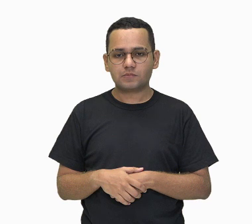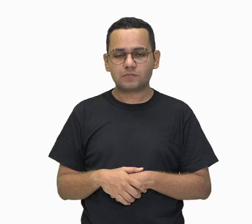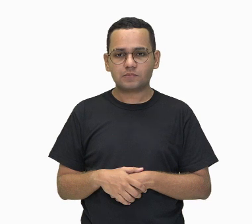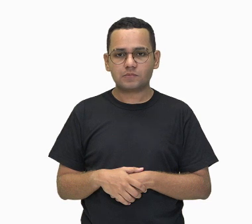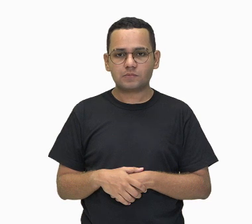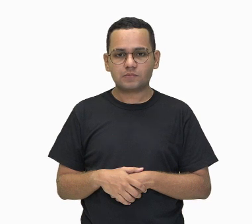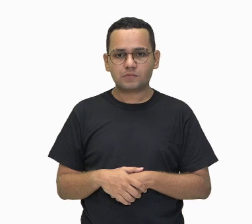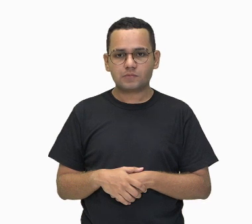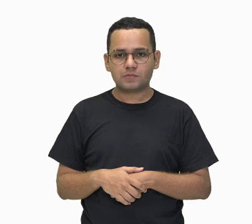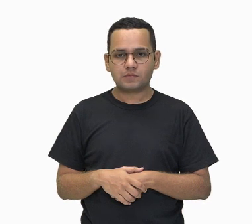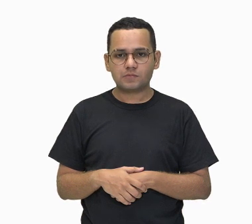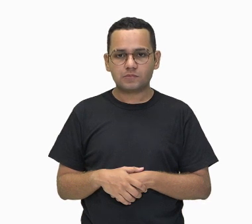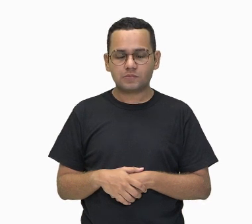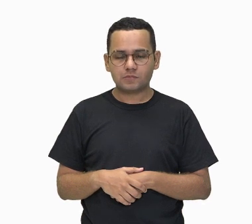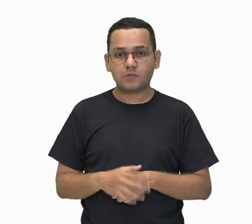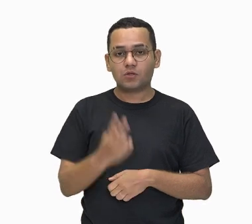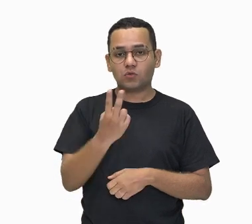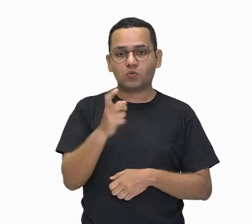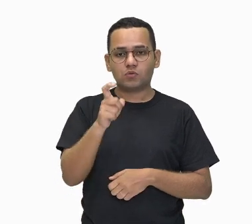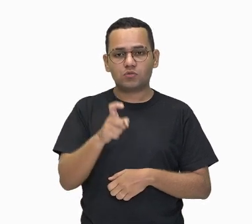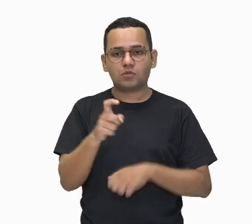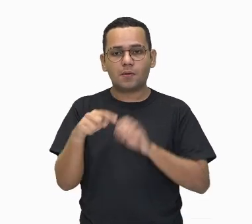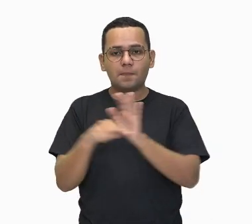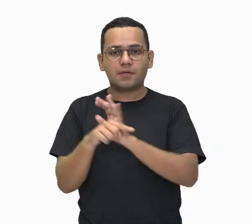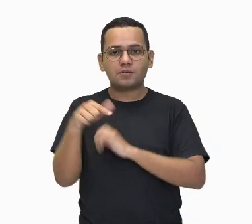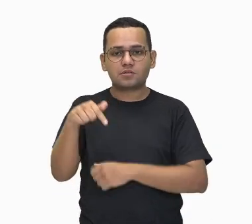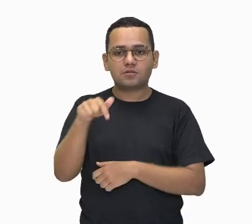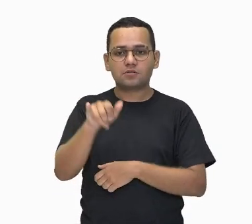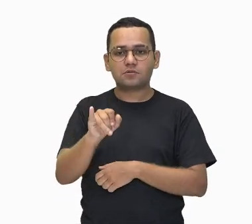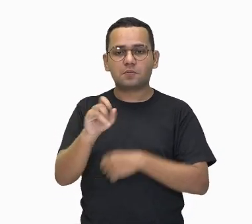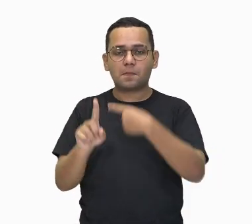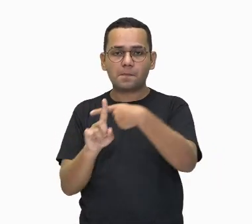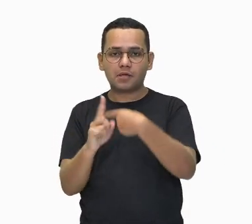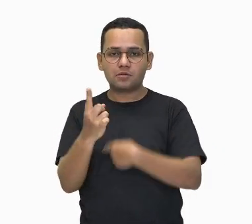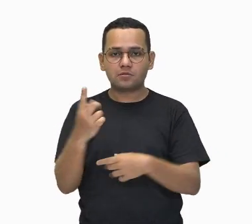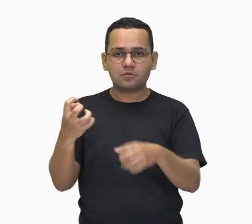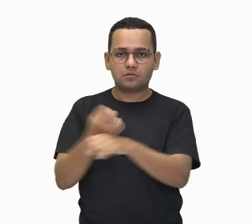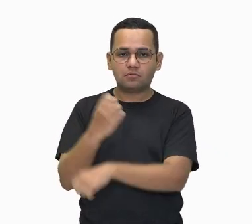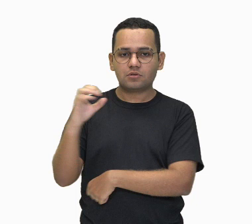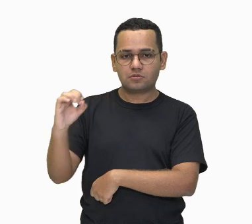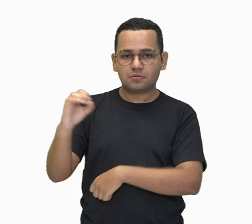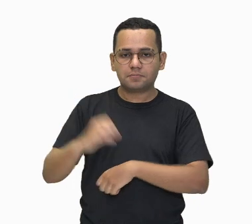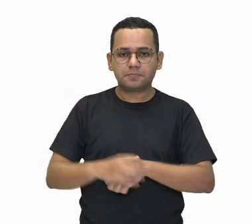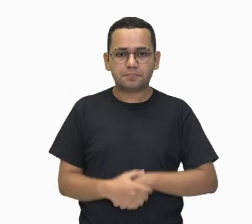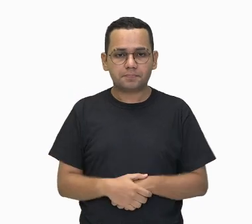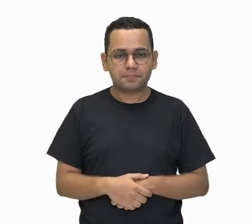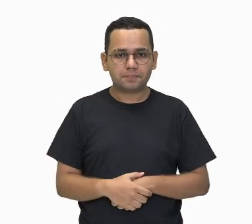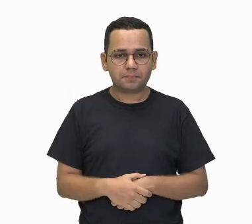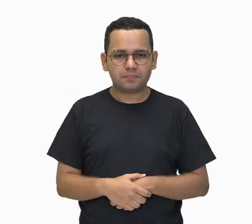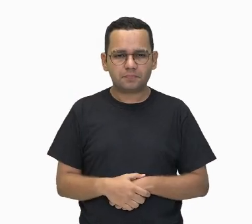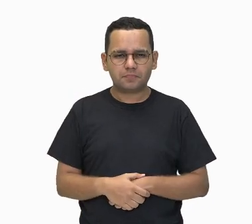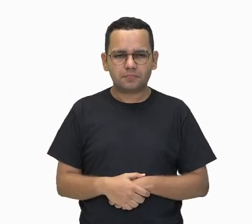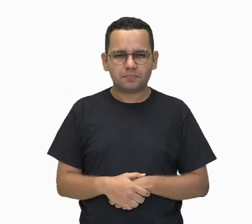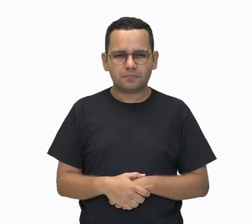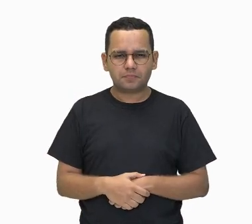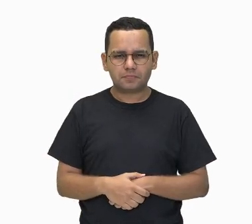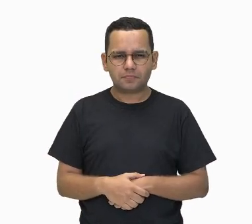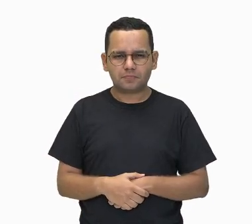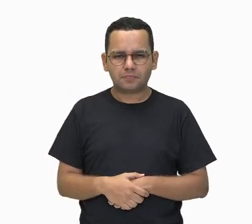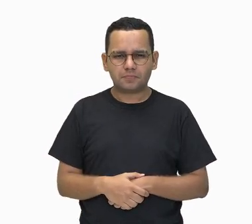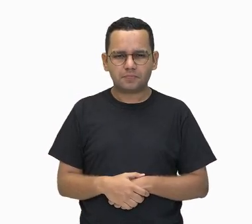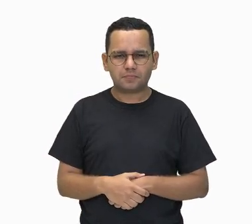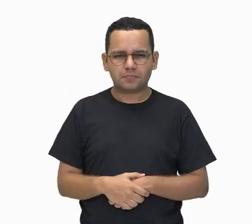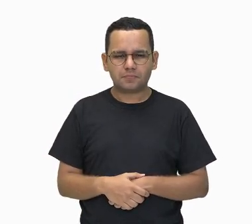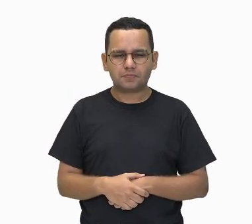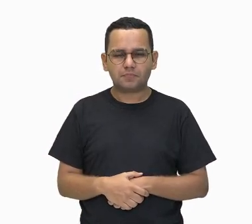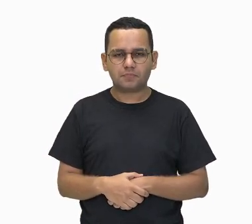aí, 2x menos 7y mais 1 igual a 0, tá? Antes da gente